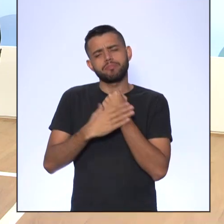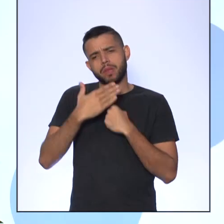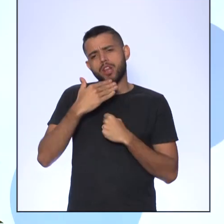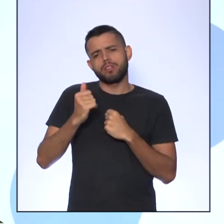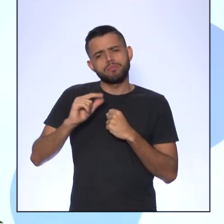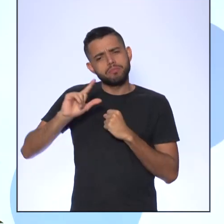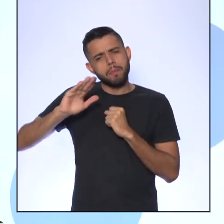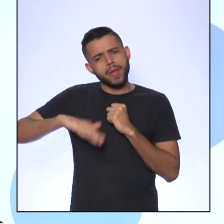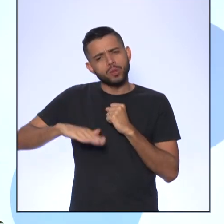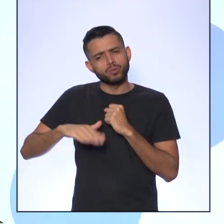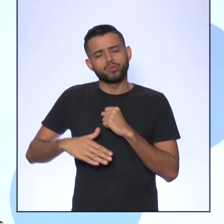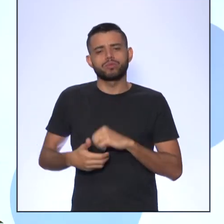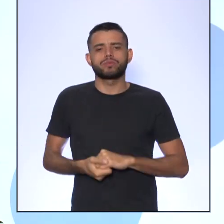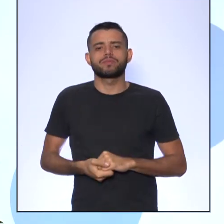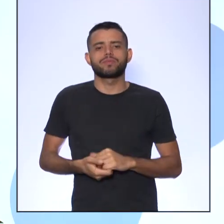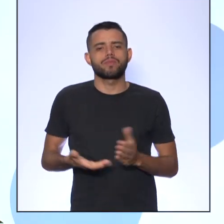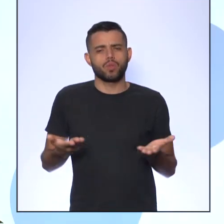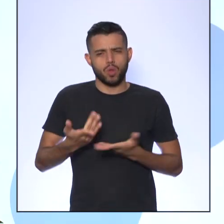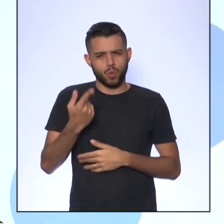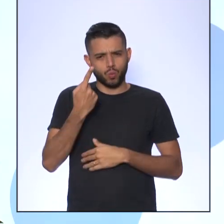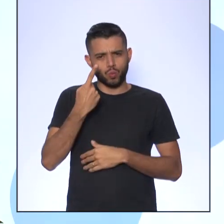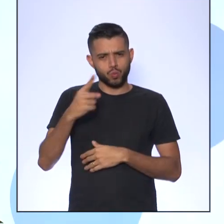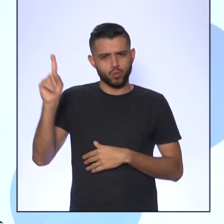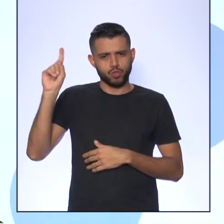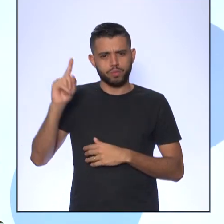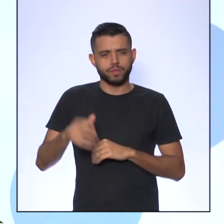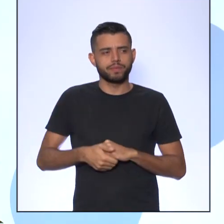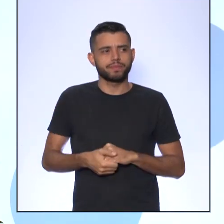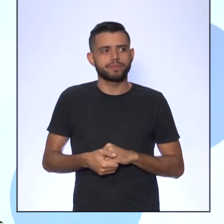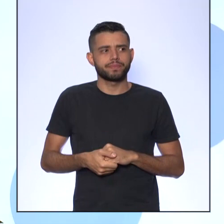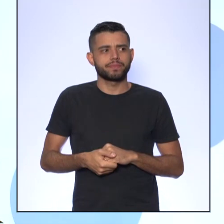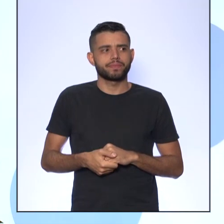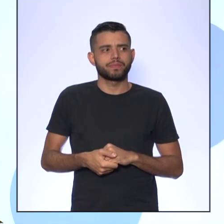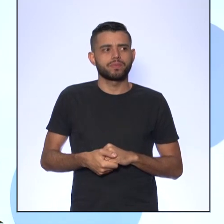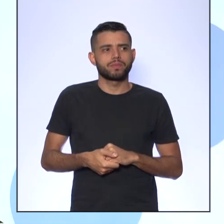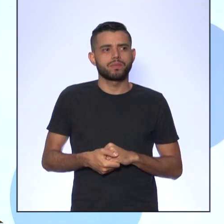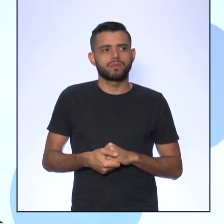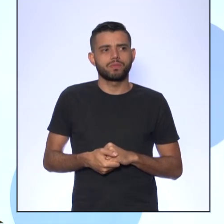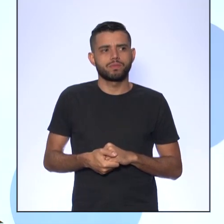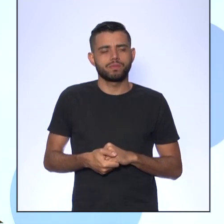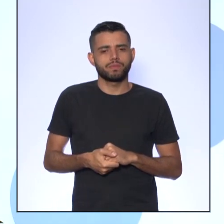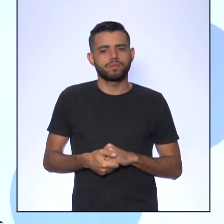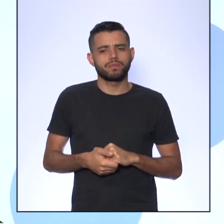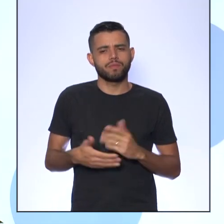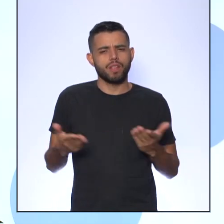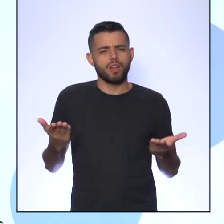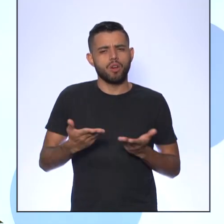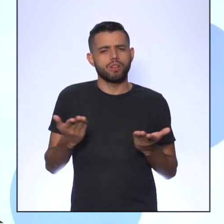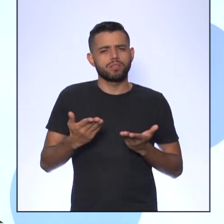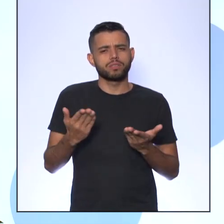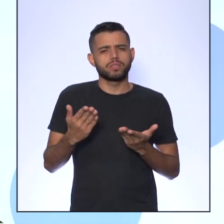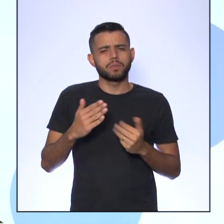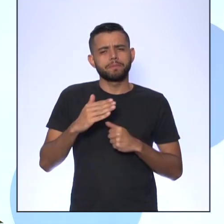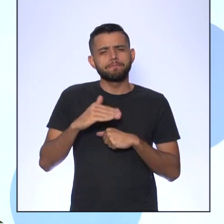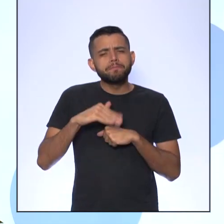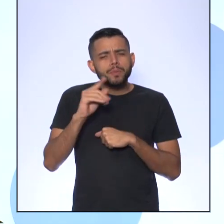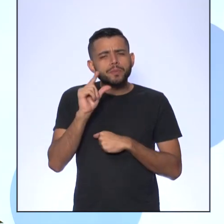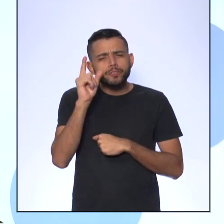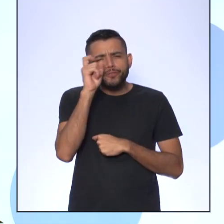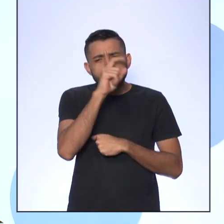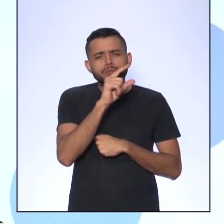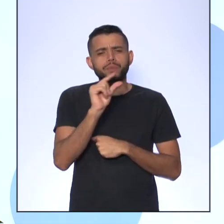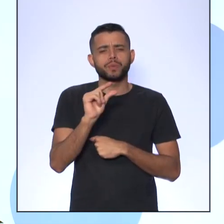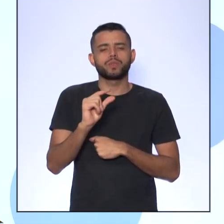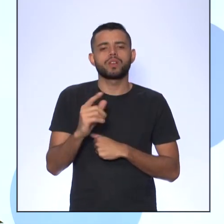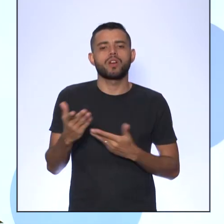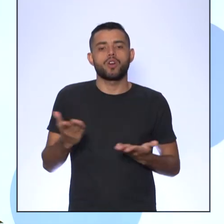é isso aí. Vamos para a última aí, um momento um pouquinho mais forçado, digamos assim, para eles, que é um ano